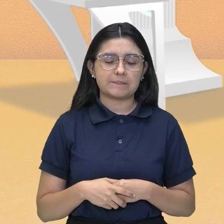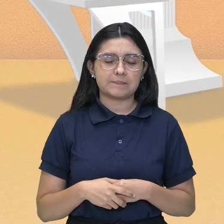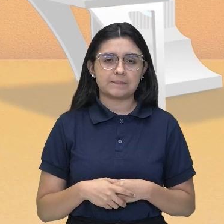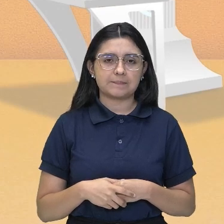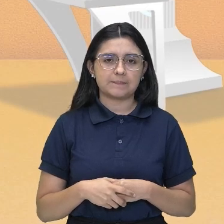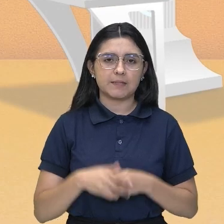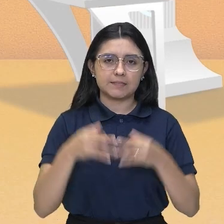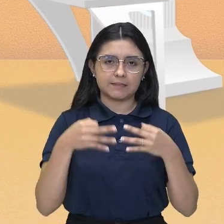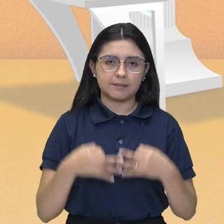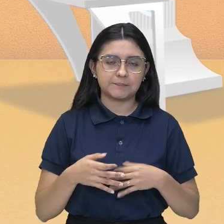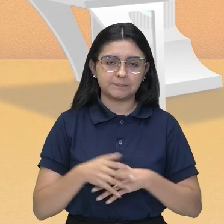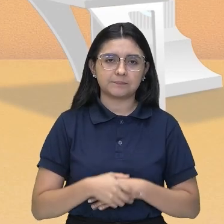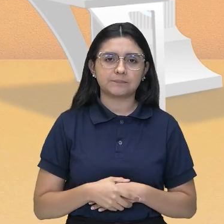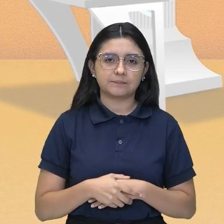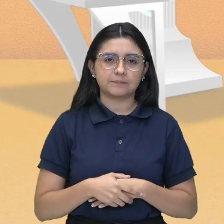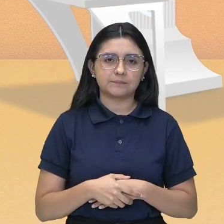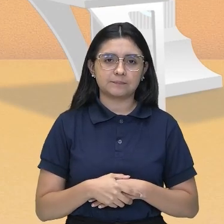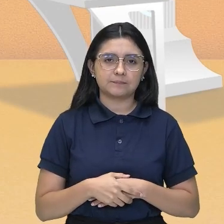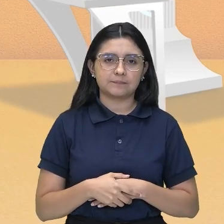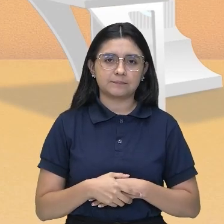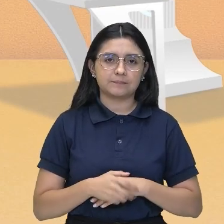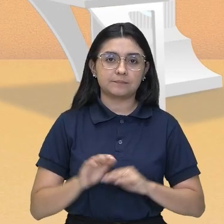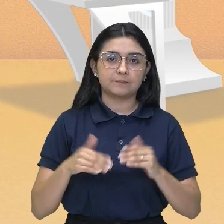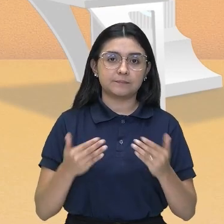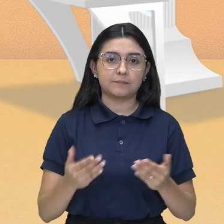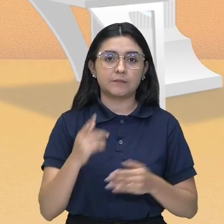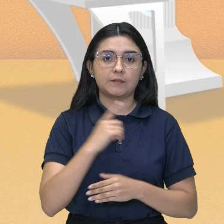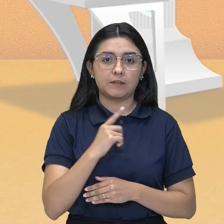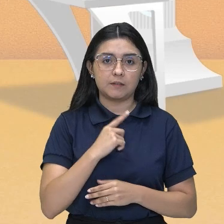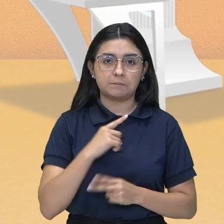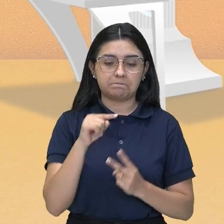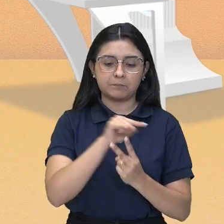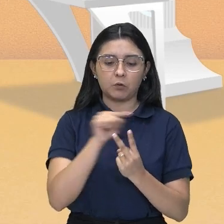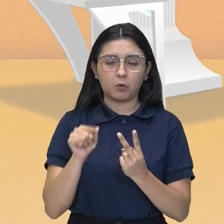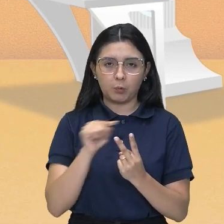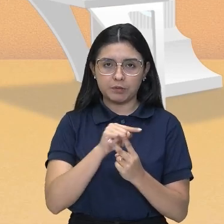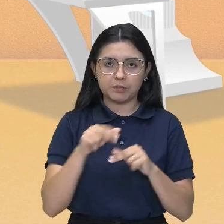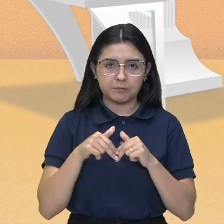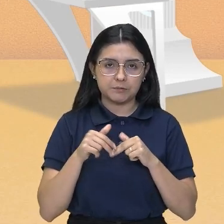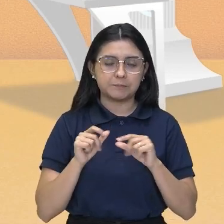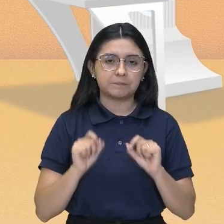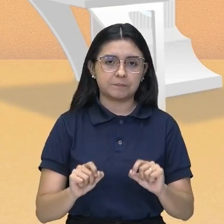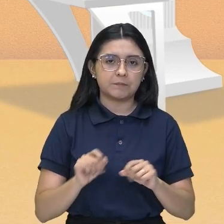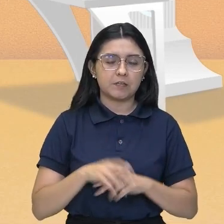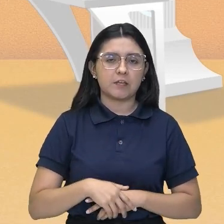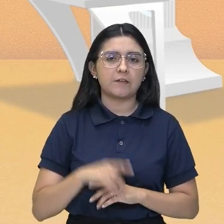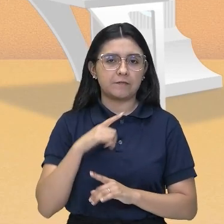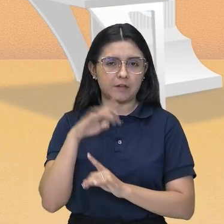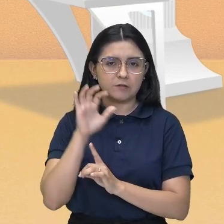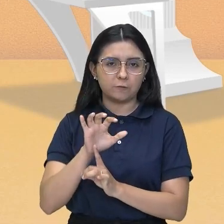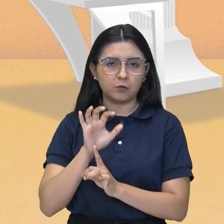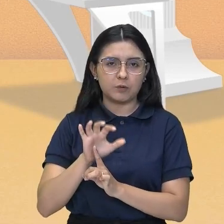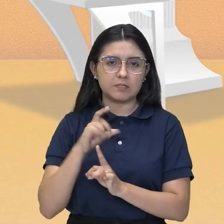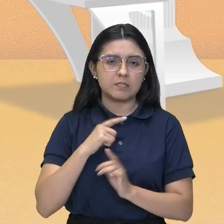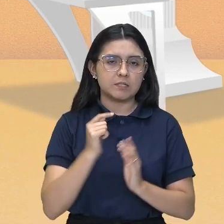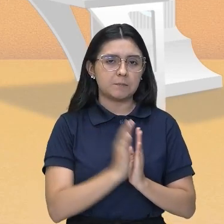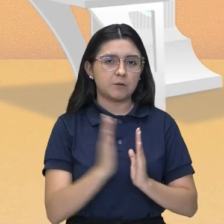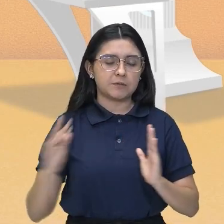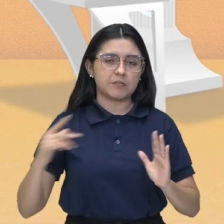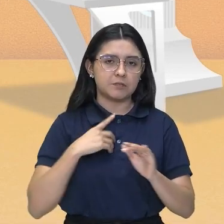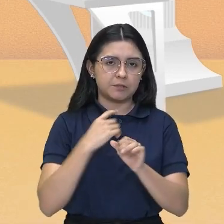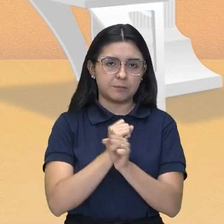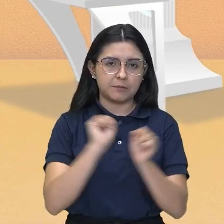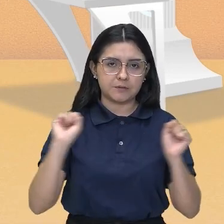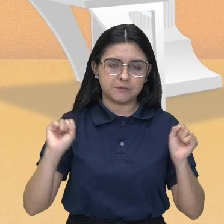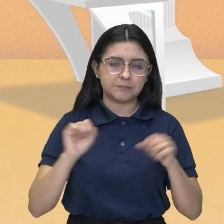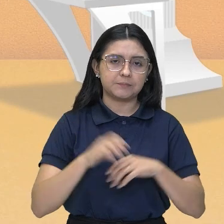Muito bem. Então, nós temos aí dois fatores que vão influenciar, né, nesse processo